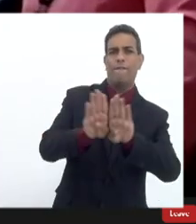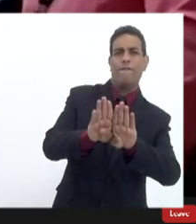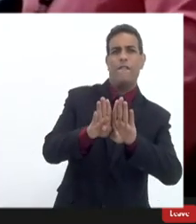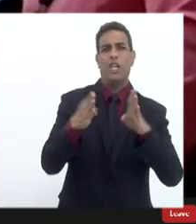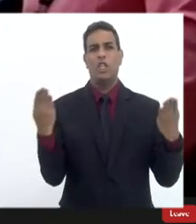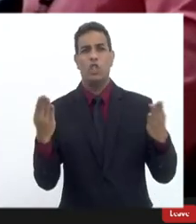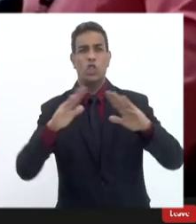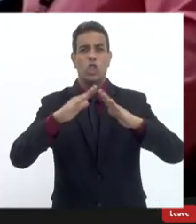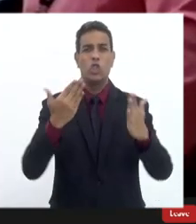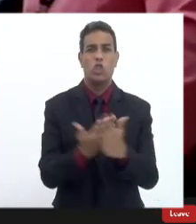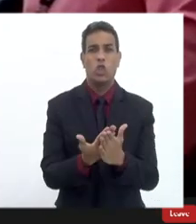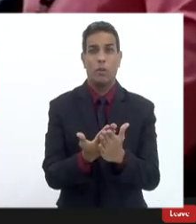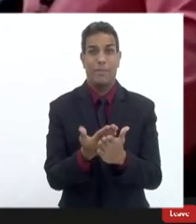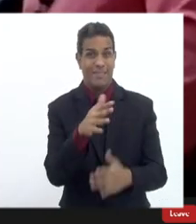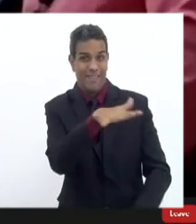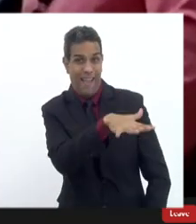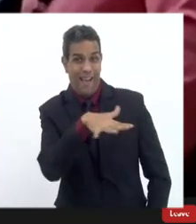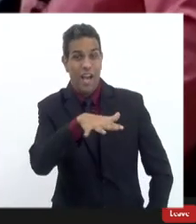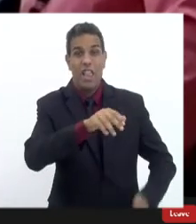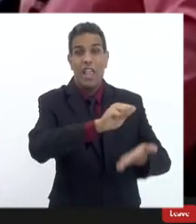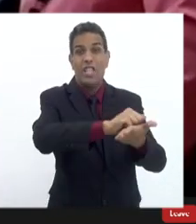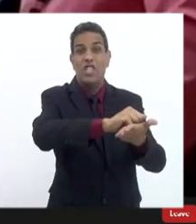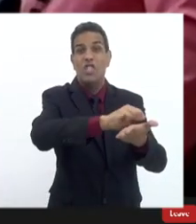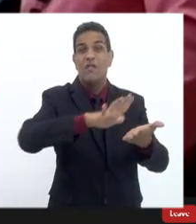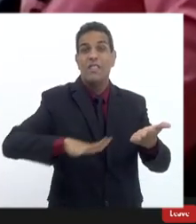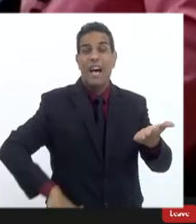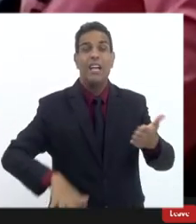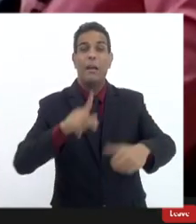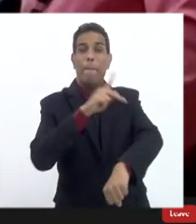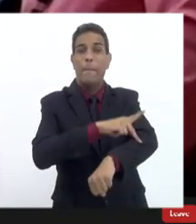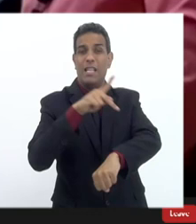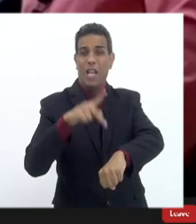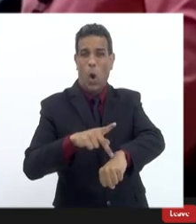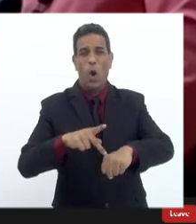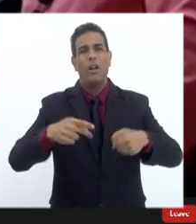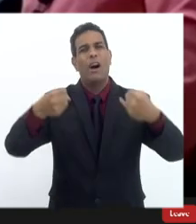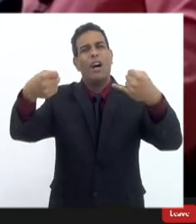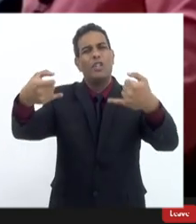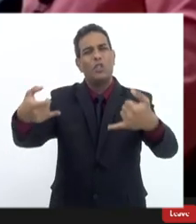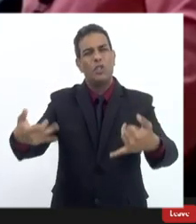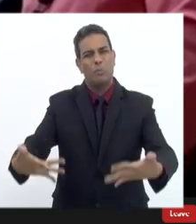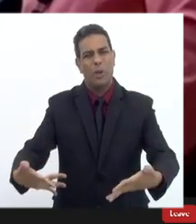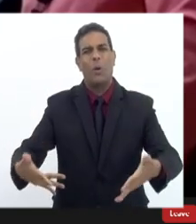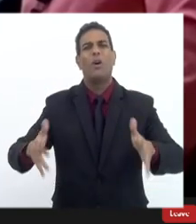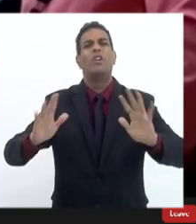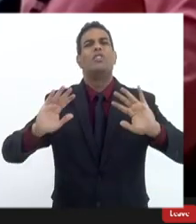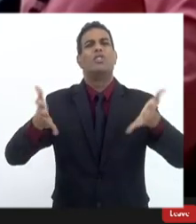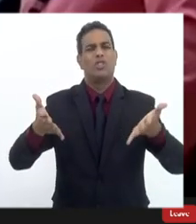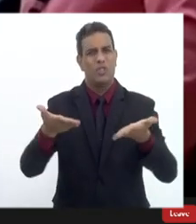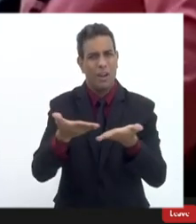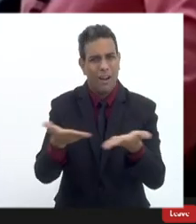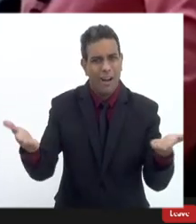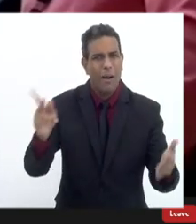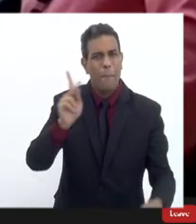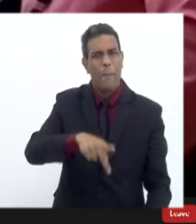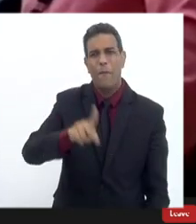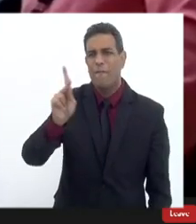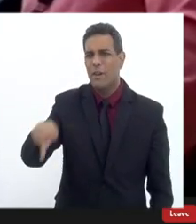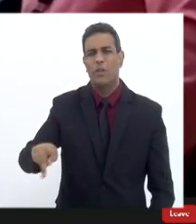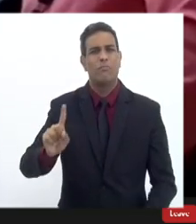à parte pedagógica, acho que foi falado aqui no início pela professora